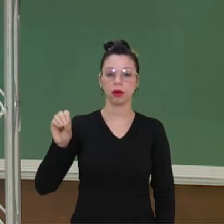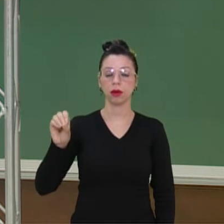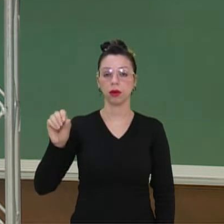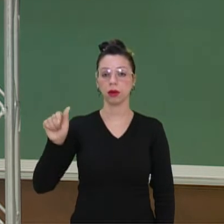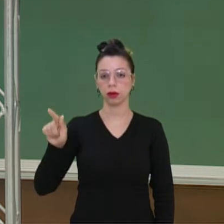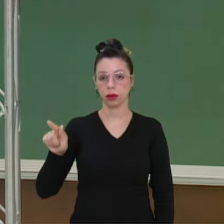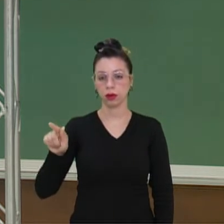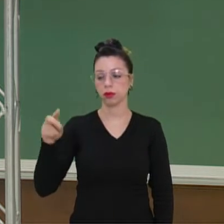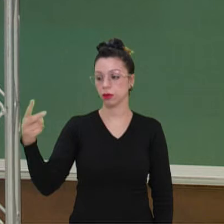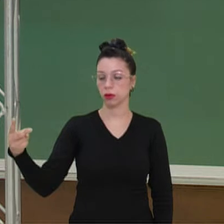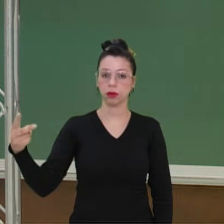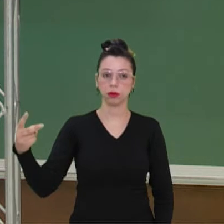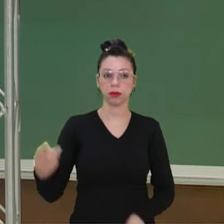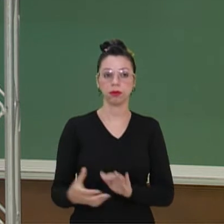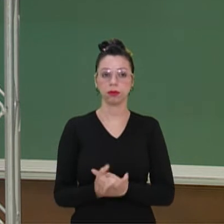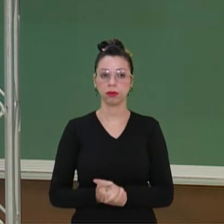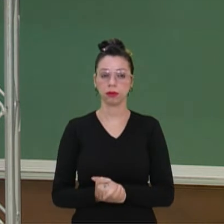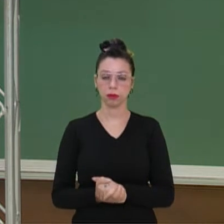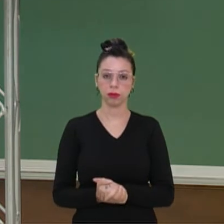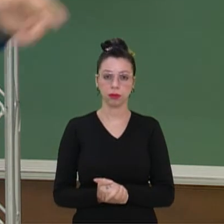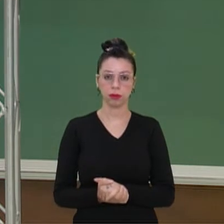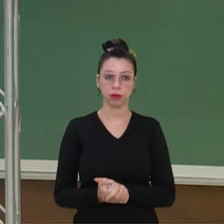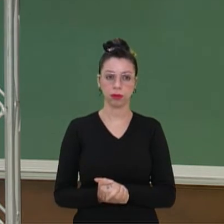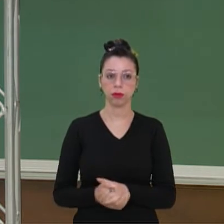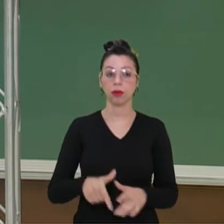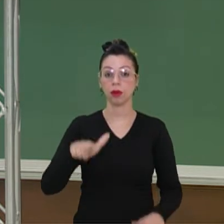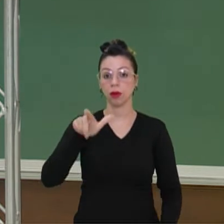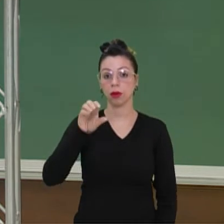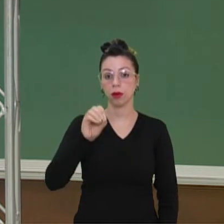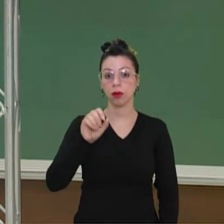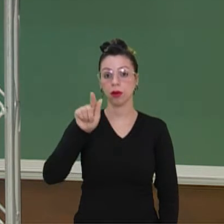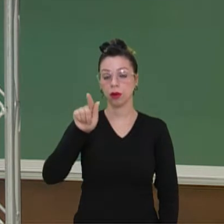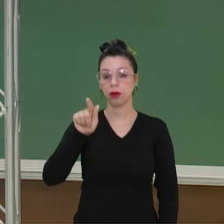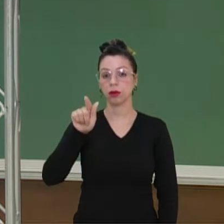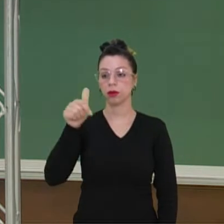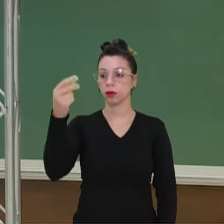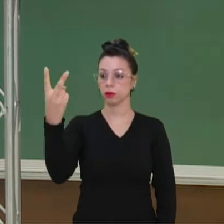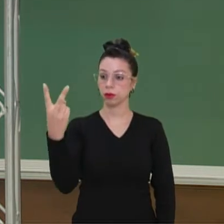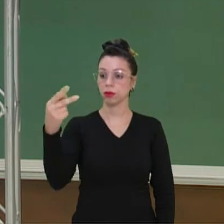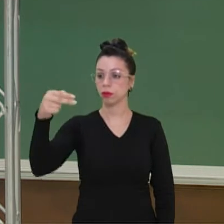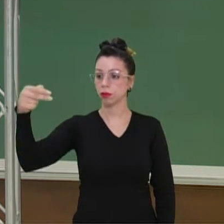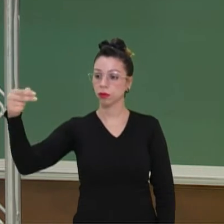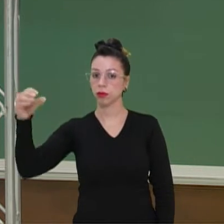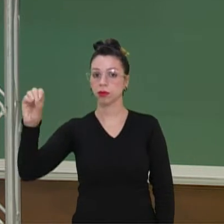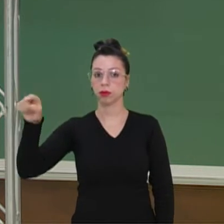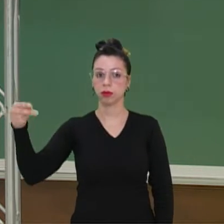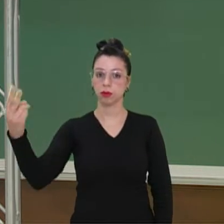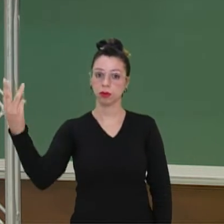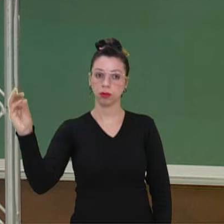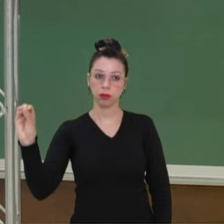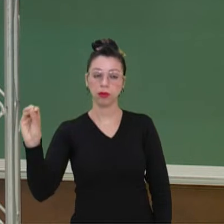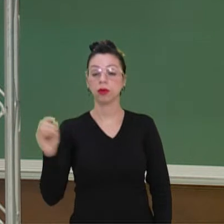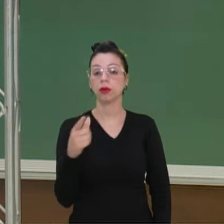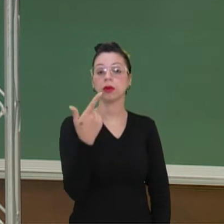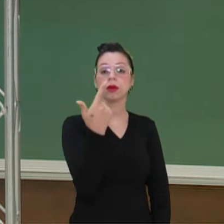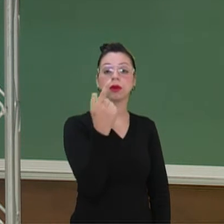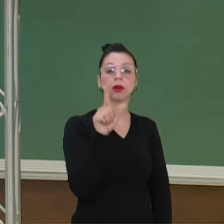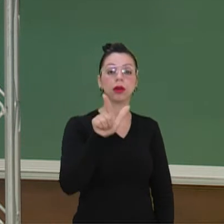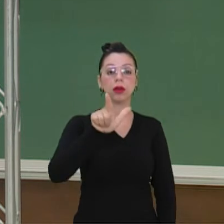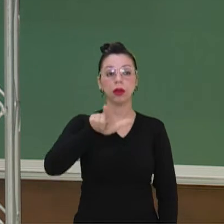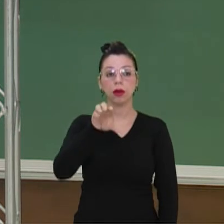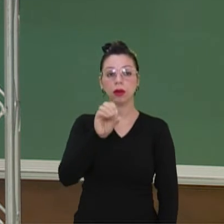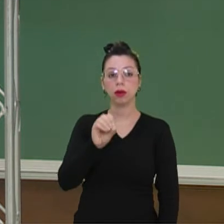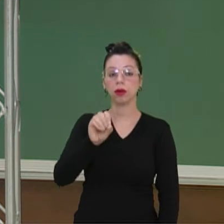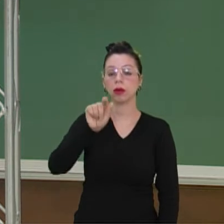Foi dado o exercício, log de 2 é igual a 0,30. E log de 10? Né? Lembra? Ó, quando o antilogaritmo é igual à